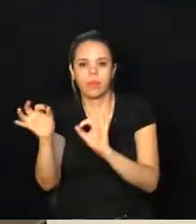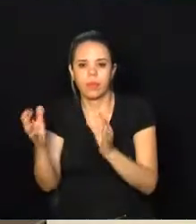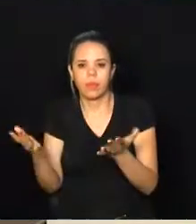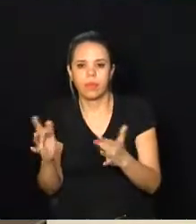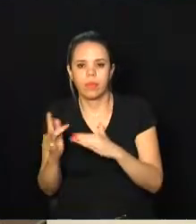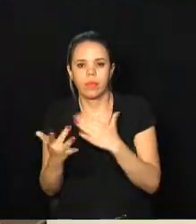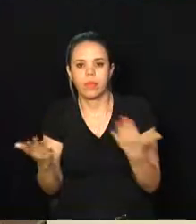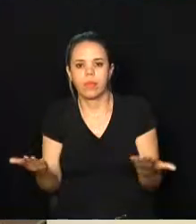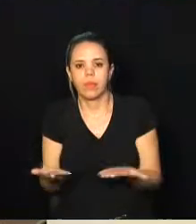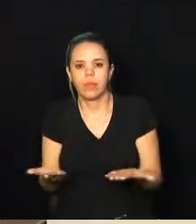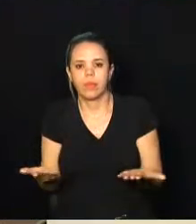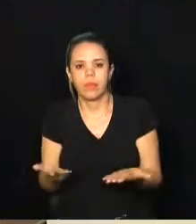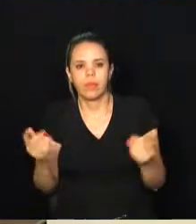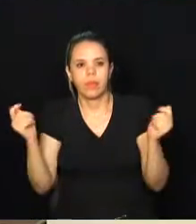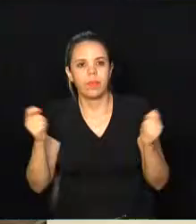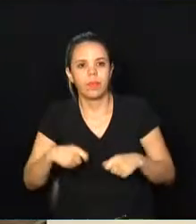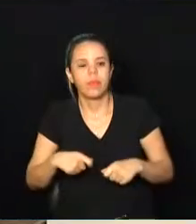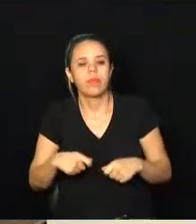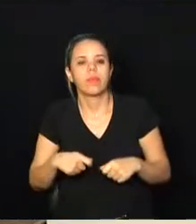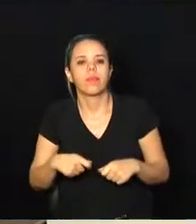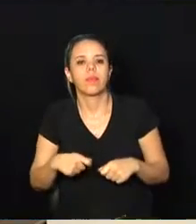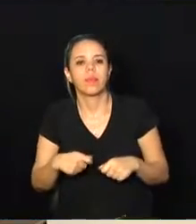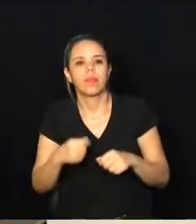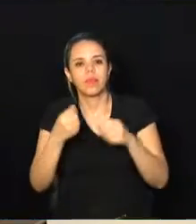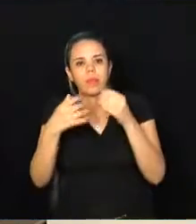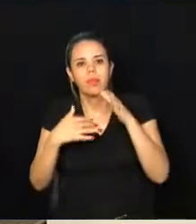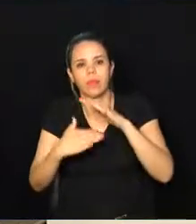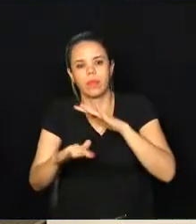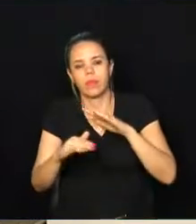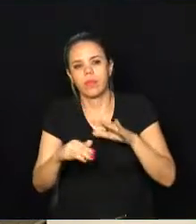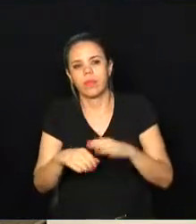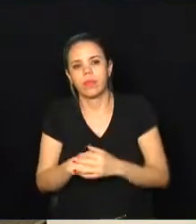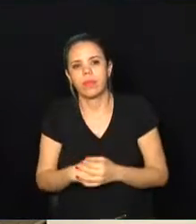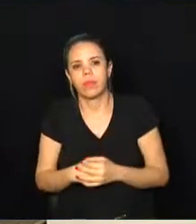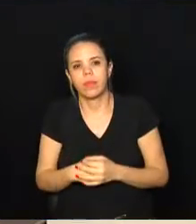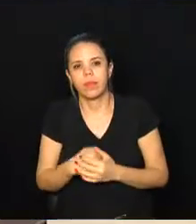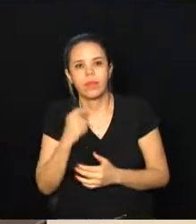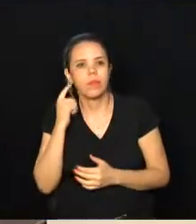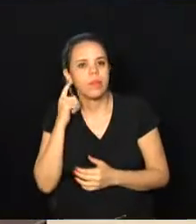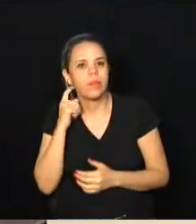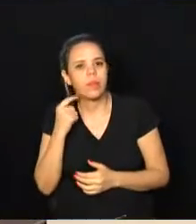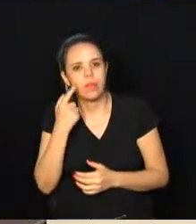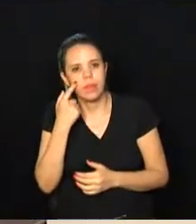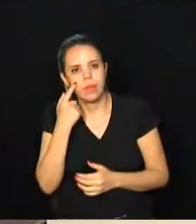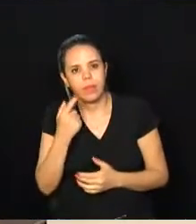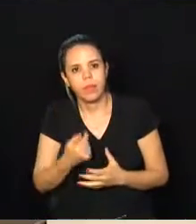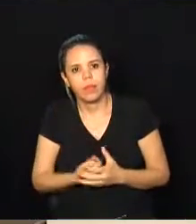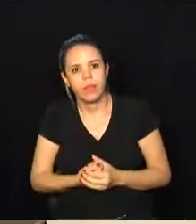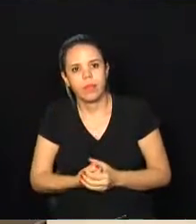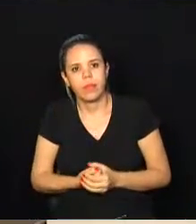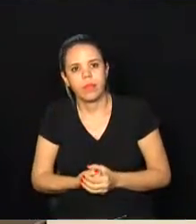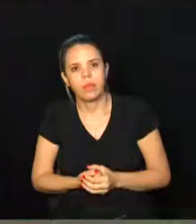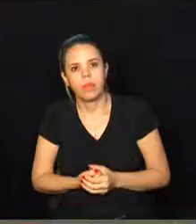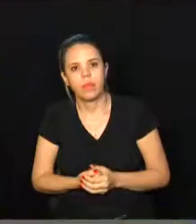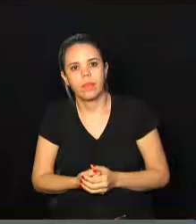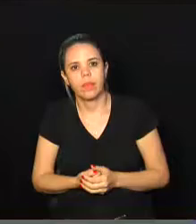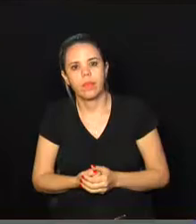redes sociais, onde é possível deixar os seus comentários ou ainda pelos canais. Vamos ver.